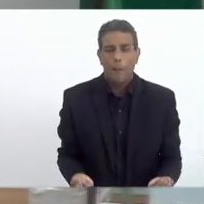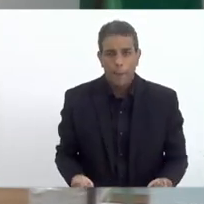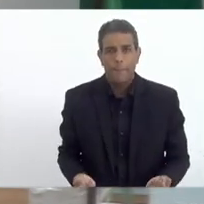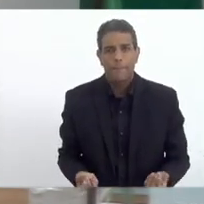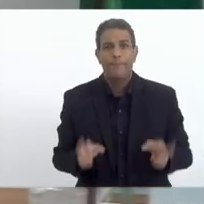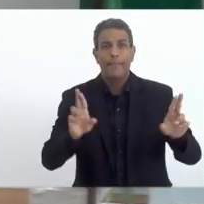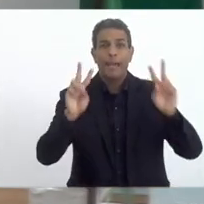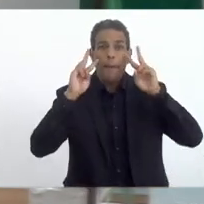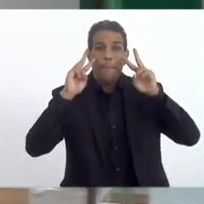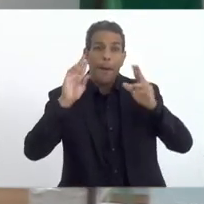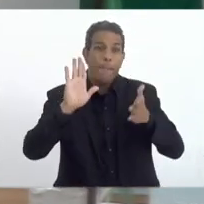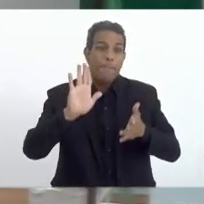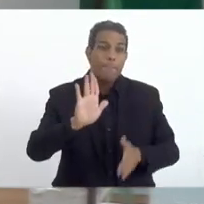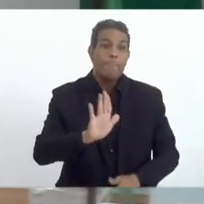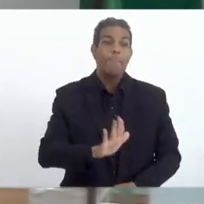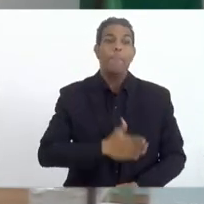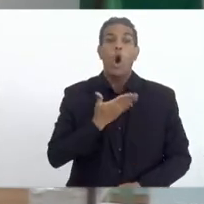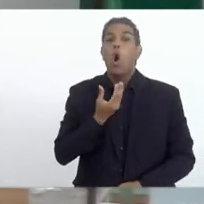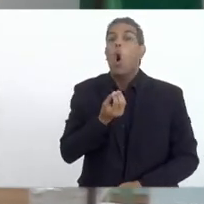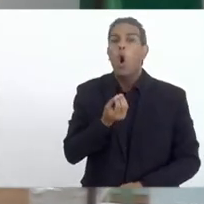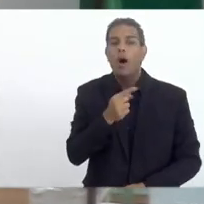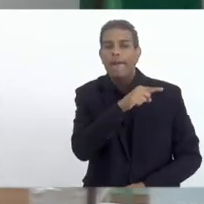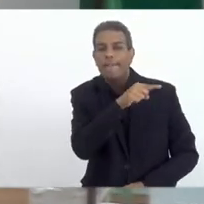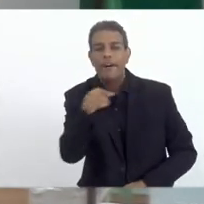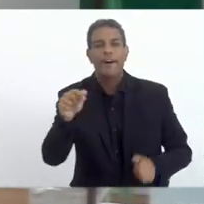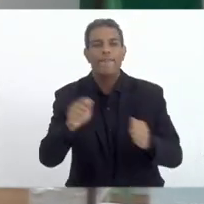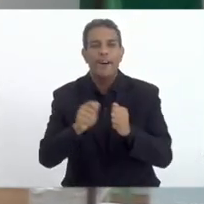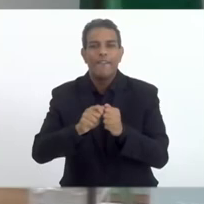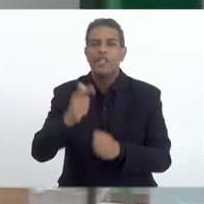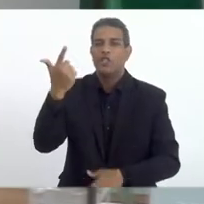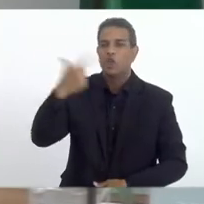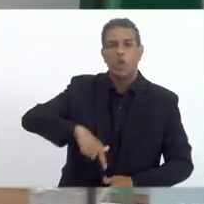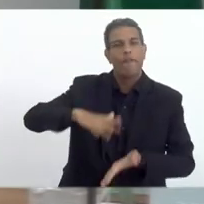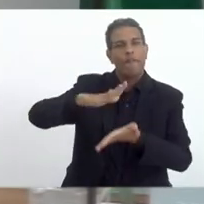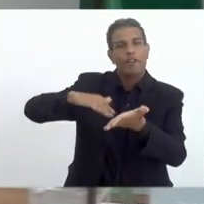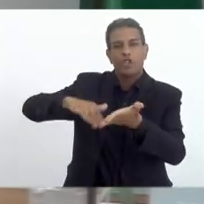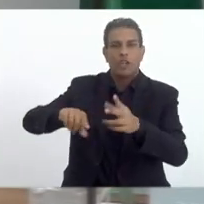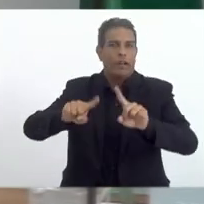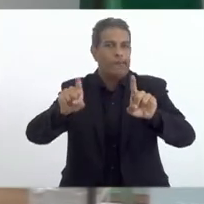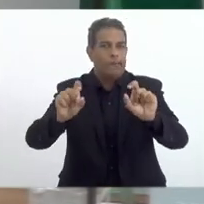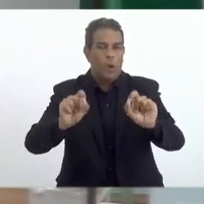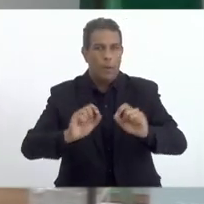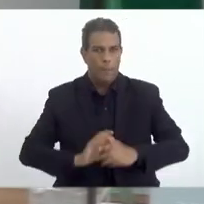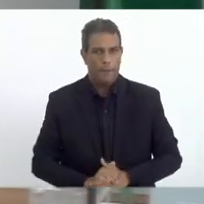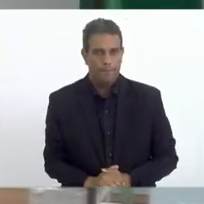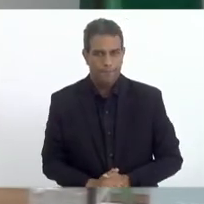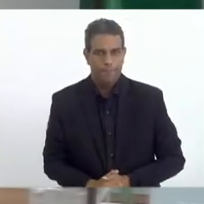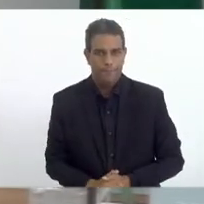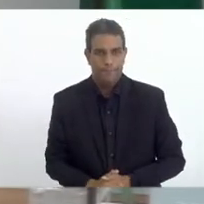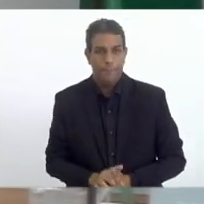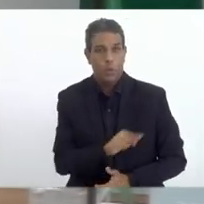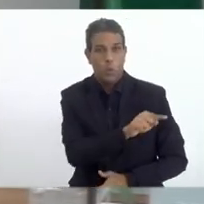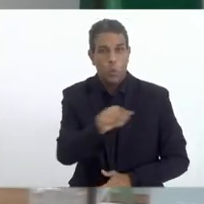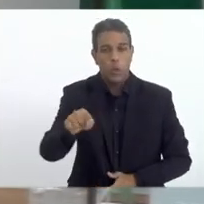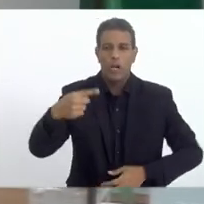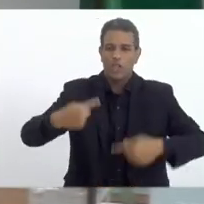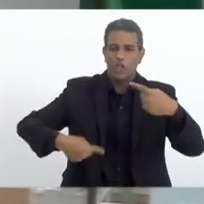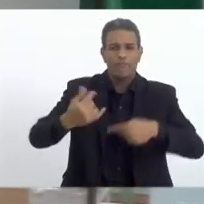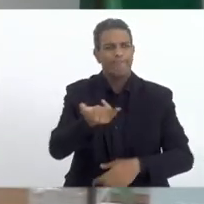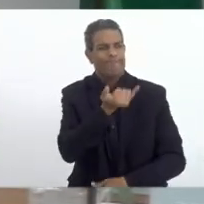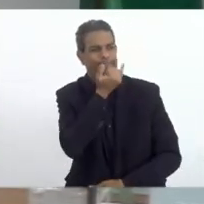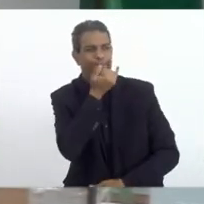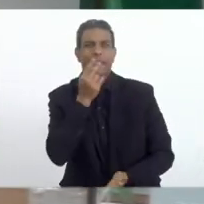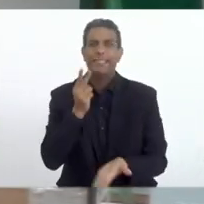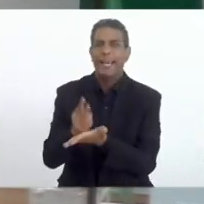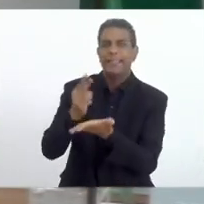Porque é pior do que não fazer, você fazer e depois tirar. Né? E aí a desculpa sempre